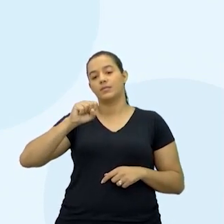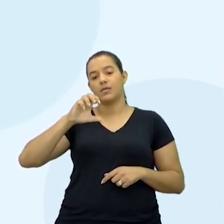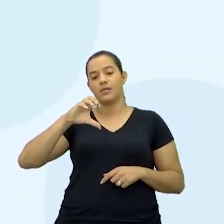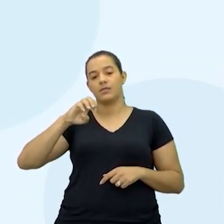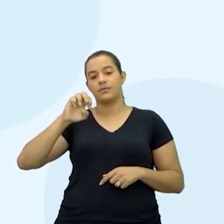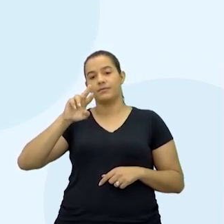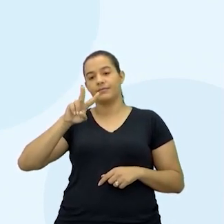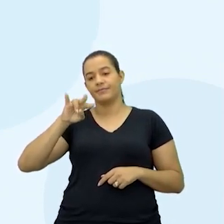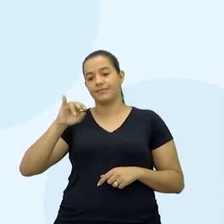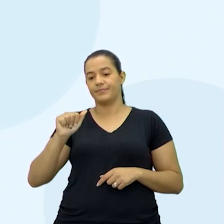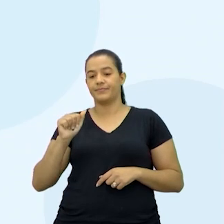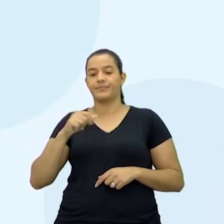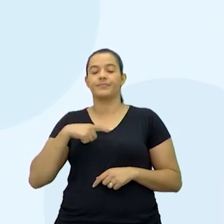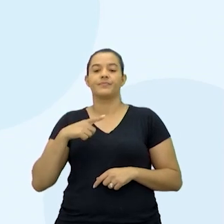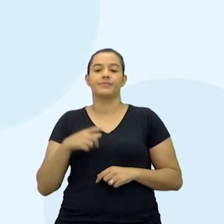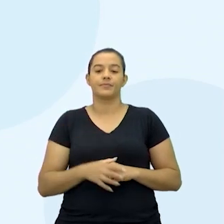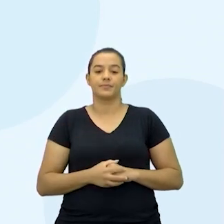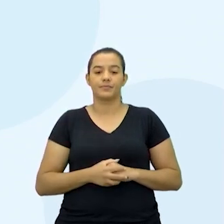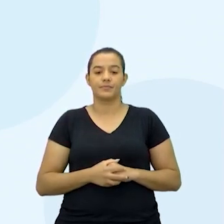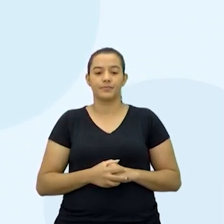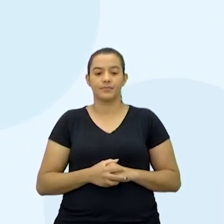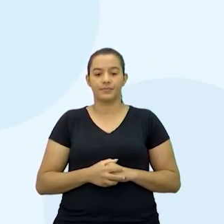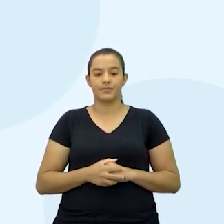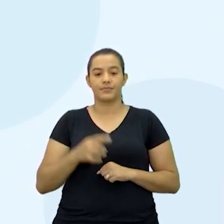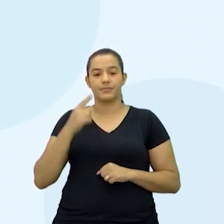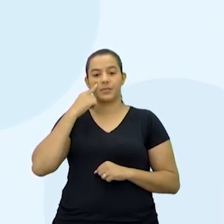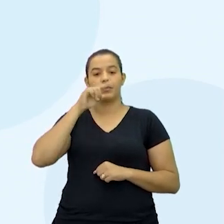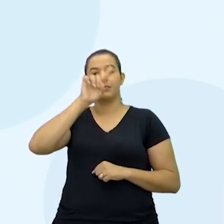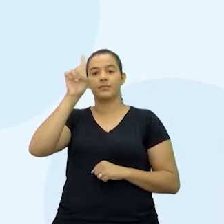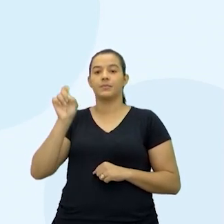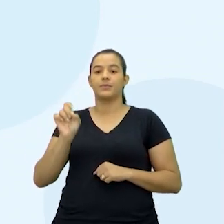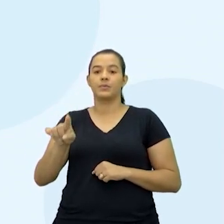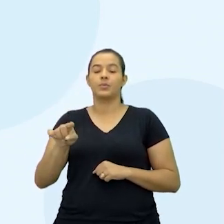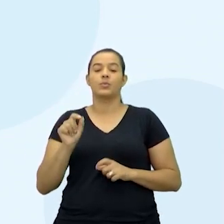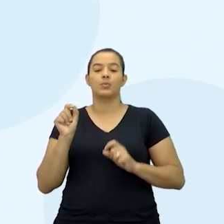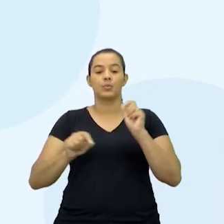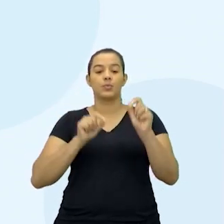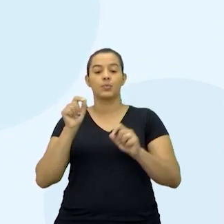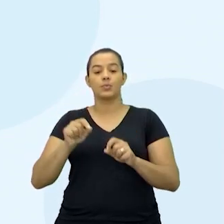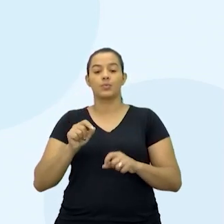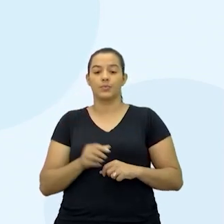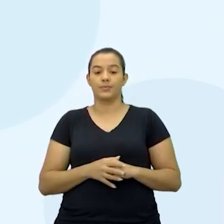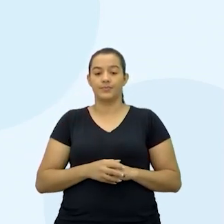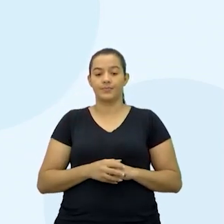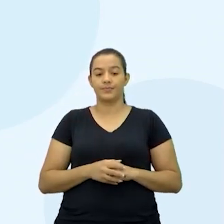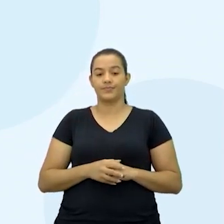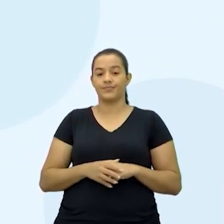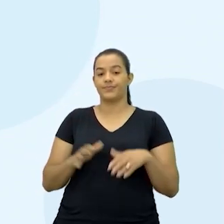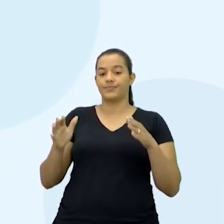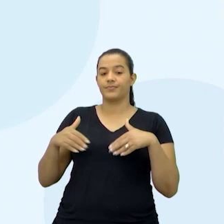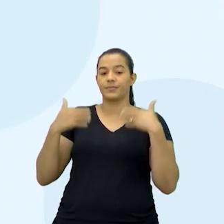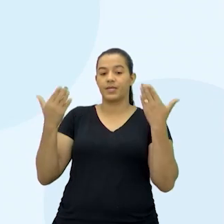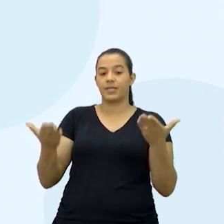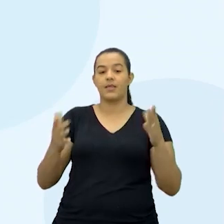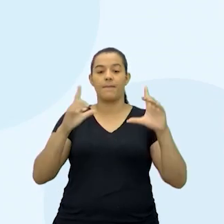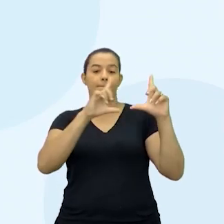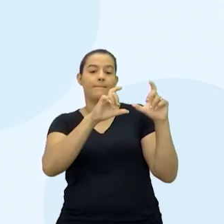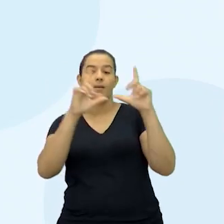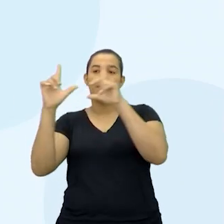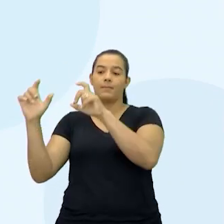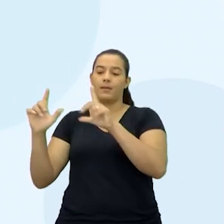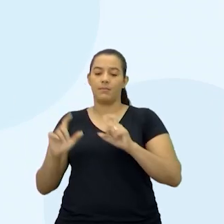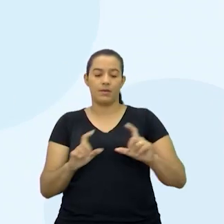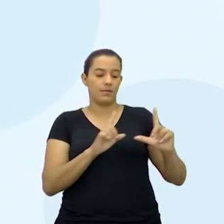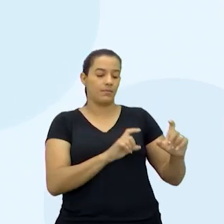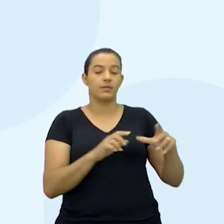fazer uma interrogação enorme aqui. Opa, por quê? A minha pergunta, cadê imagem? Onde estão